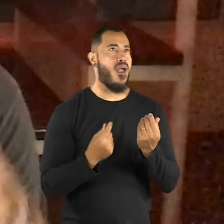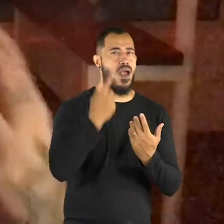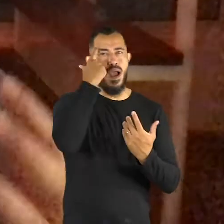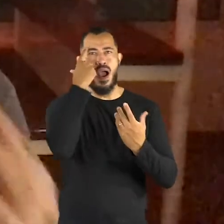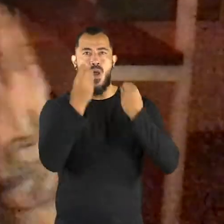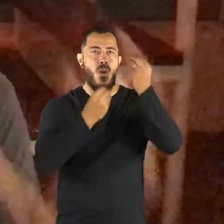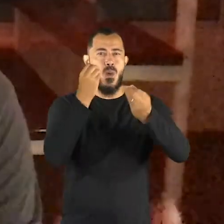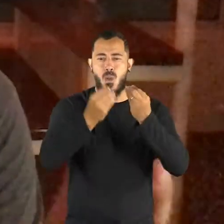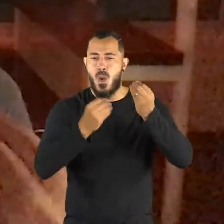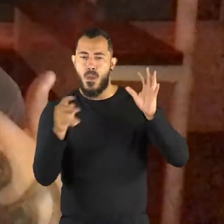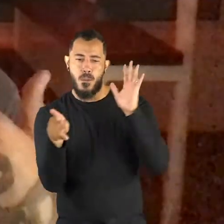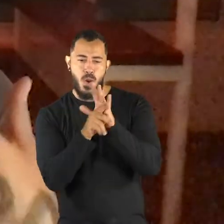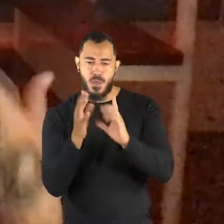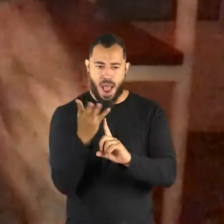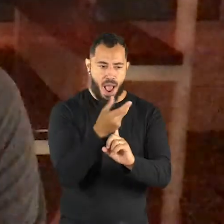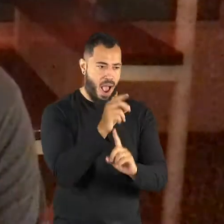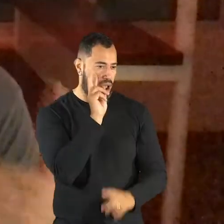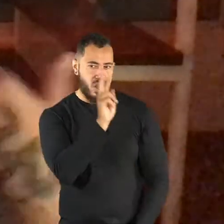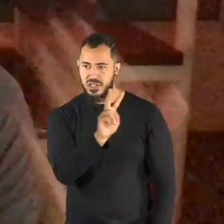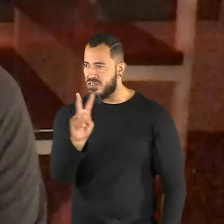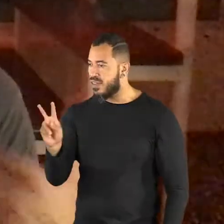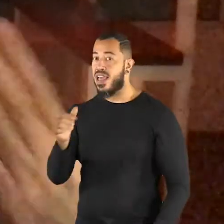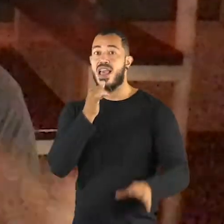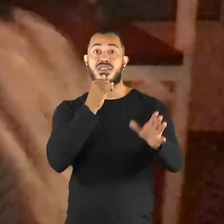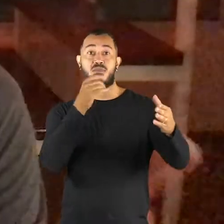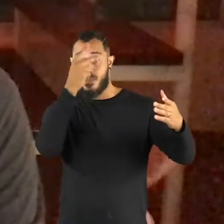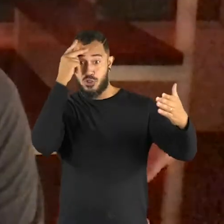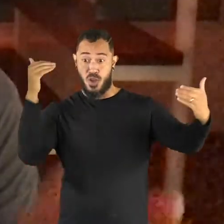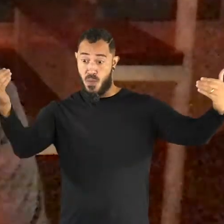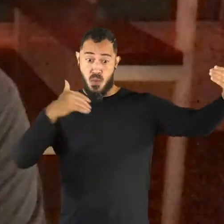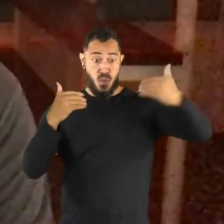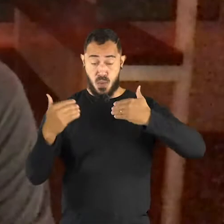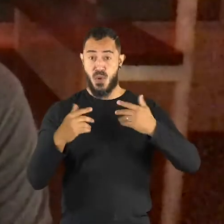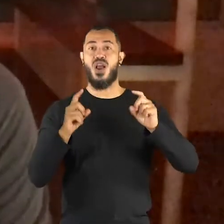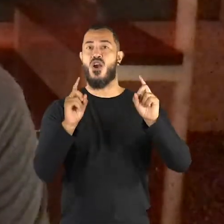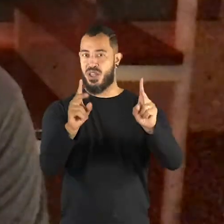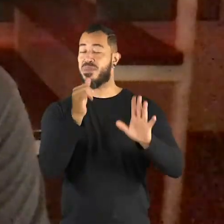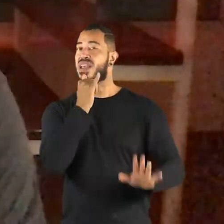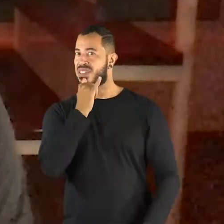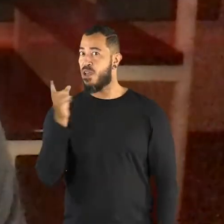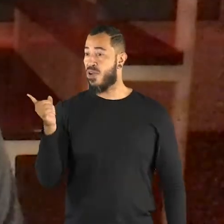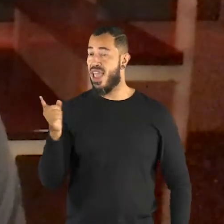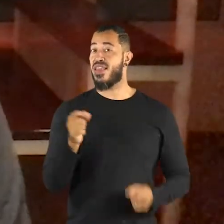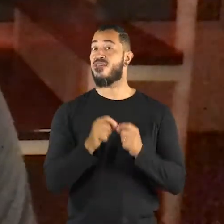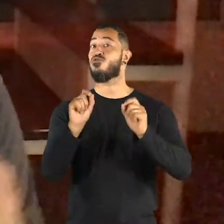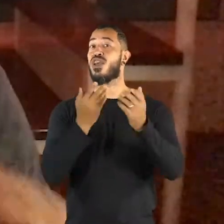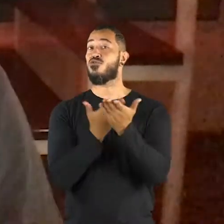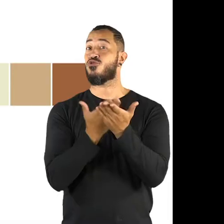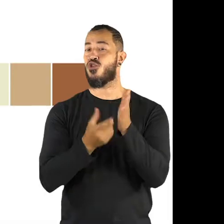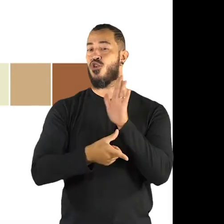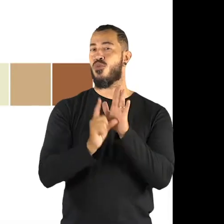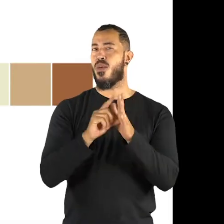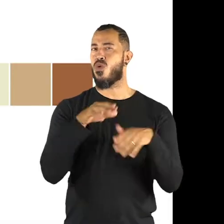os elementos de arte nossos ao entrar e criar a nossa própria narrativa. Por exemplo, ela fez um estudo sobre